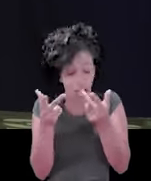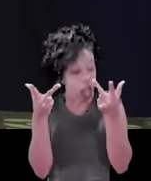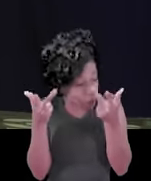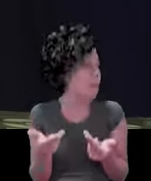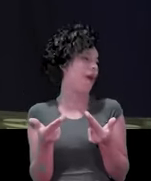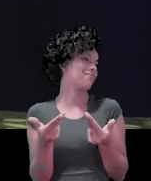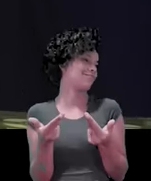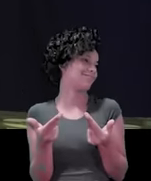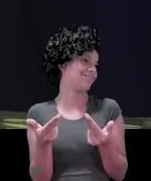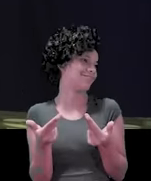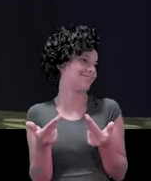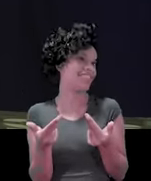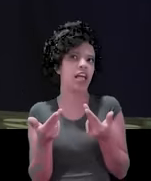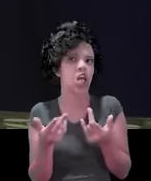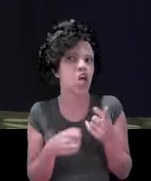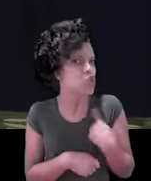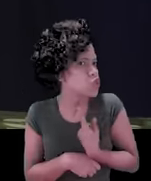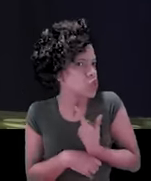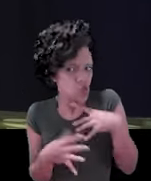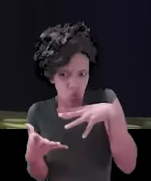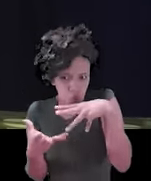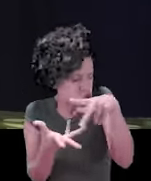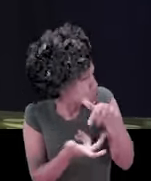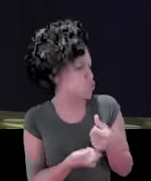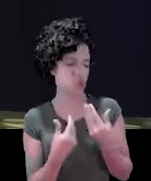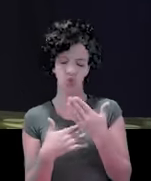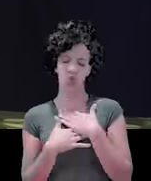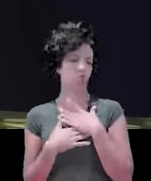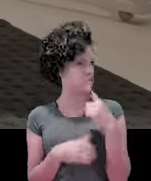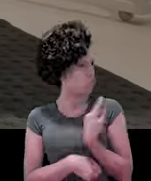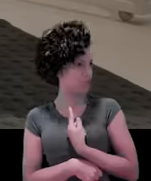aplica me deixa falando do nosso universo